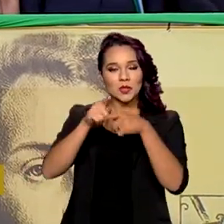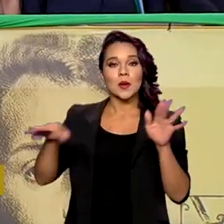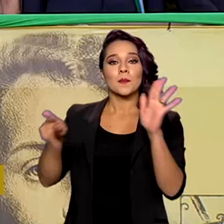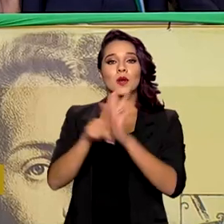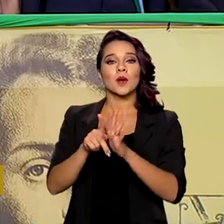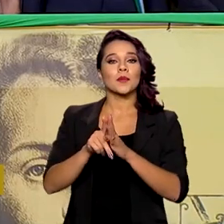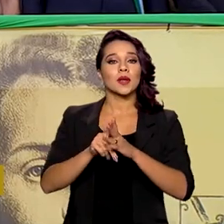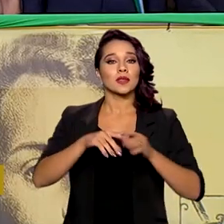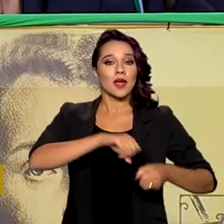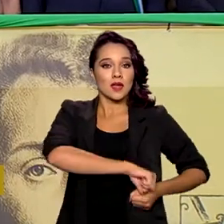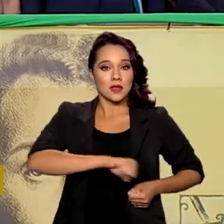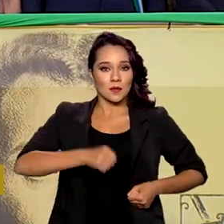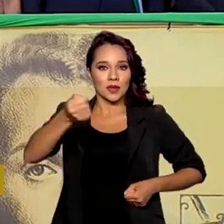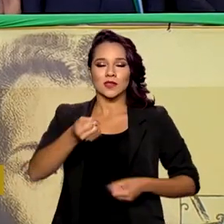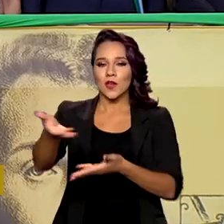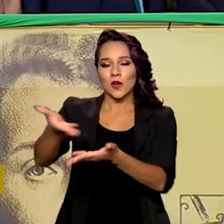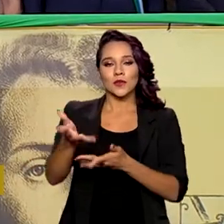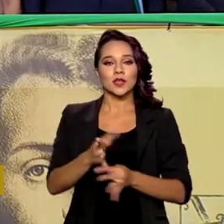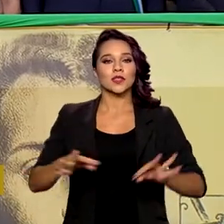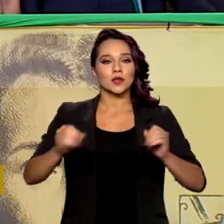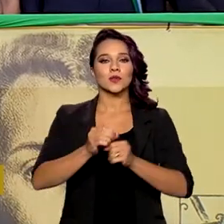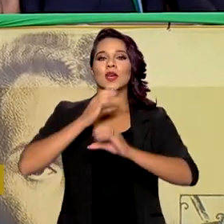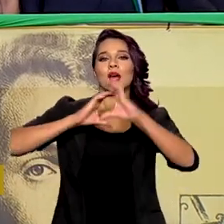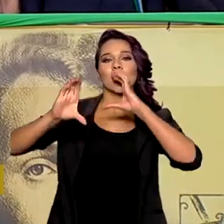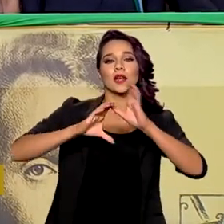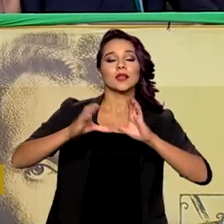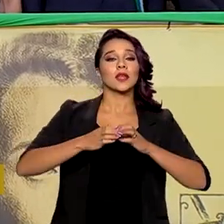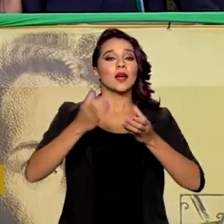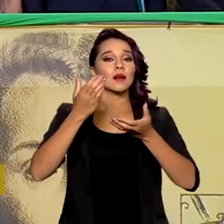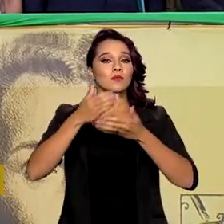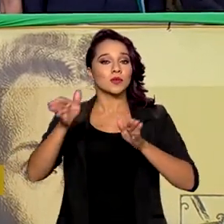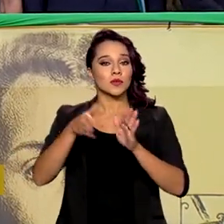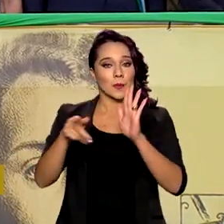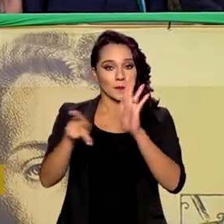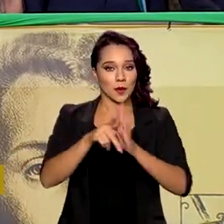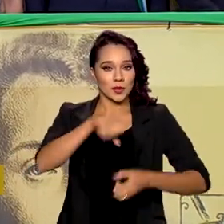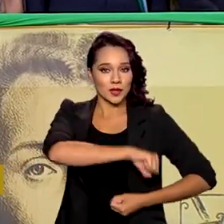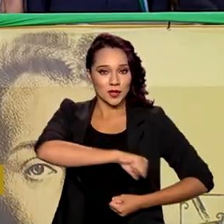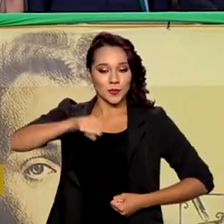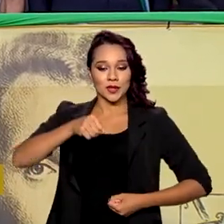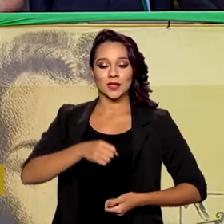Brasília. Convidamos todos os presentes a cantar o hino da independência.